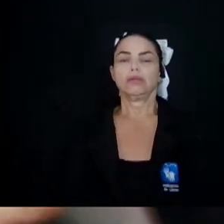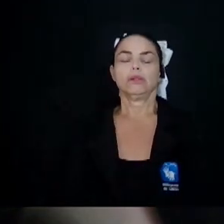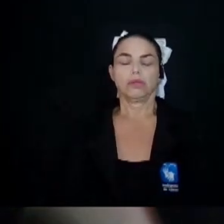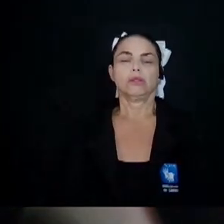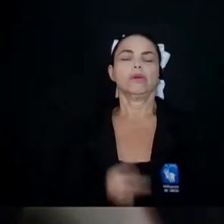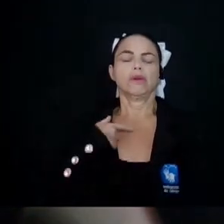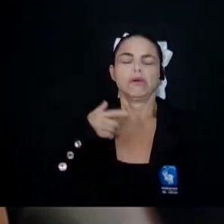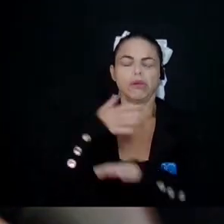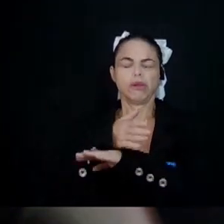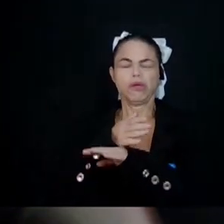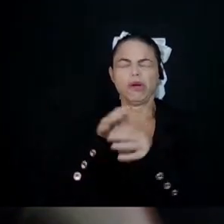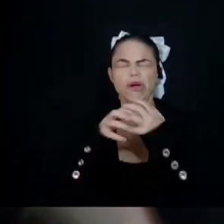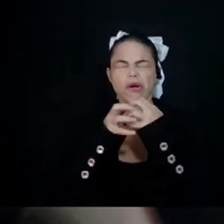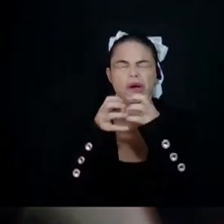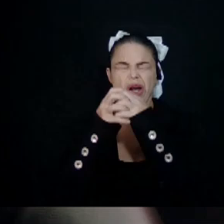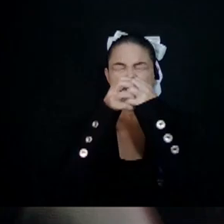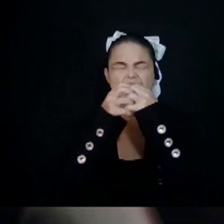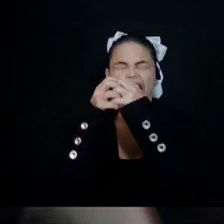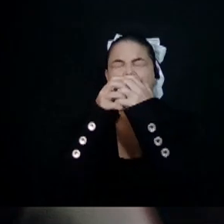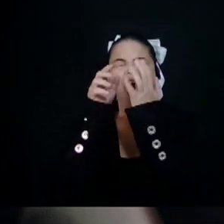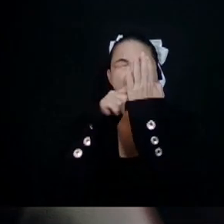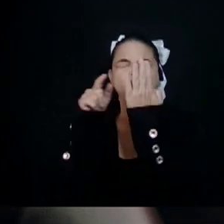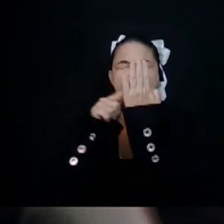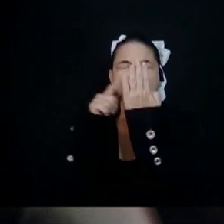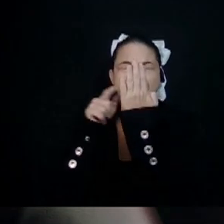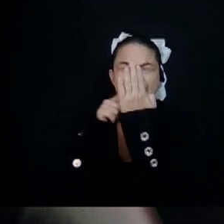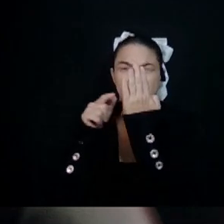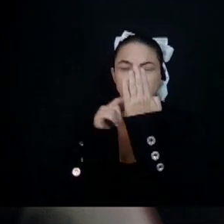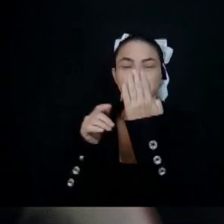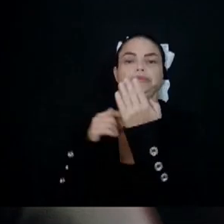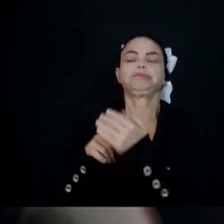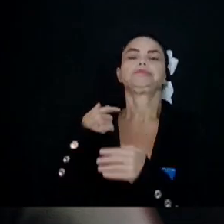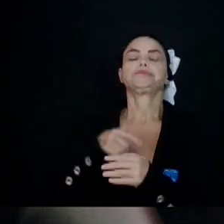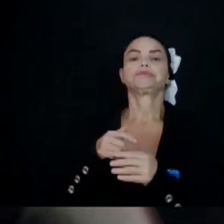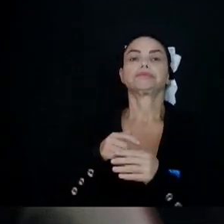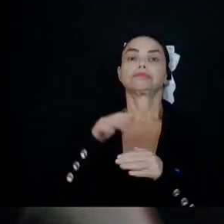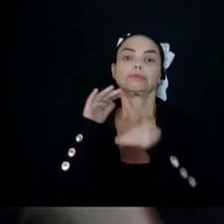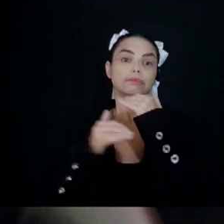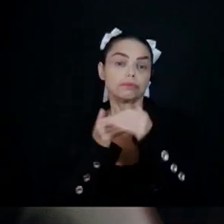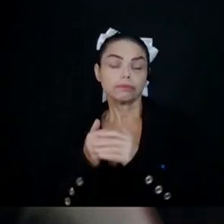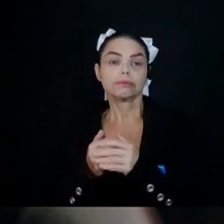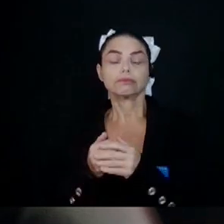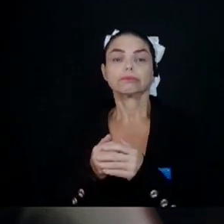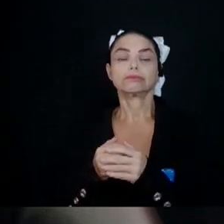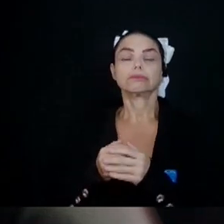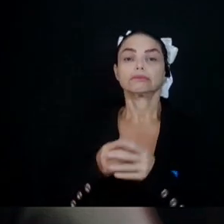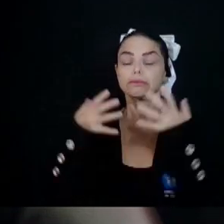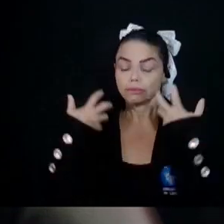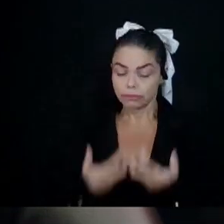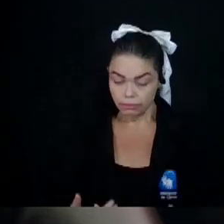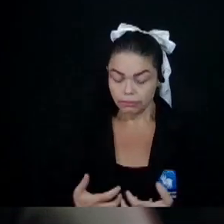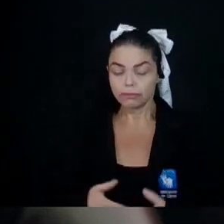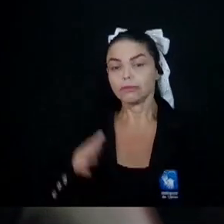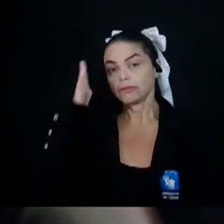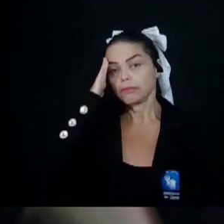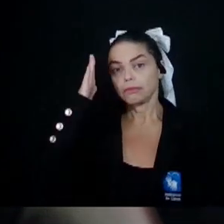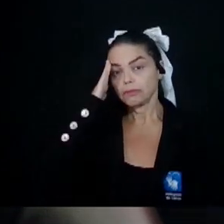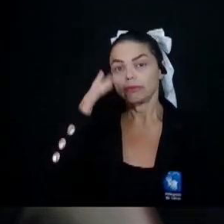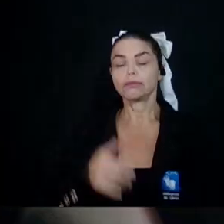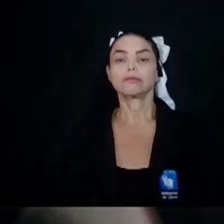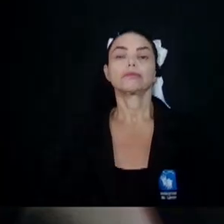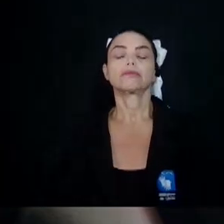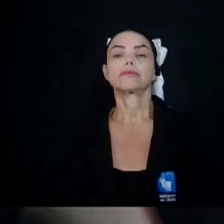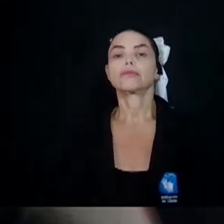acessado ao celular, essas redes sociais, enfim, nós ficaremos no final do dia exaustos mentalmente e fisicamente. Imagina